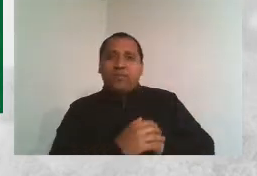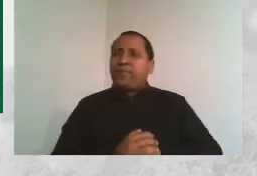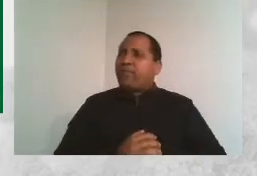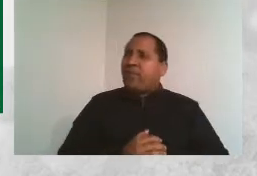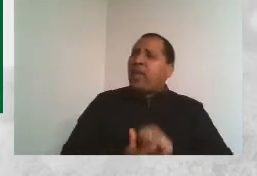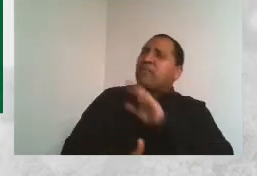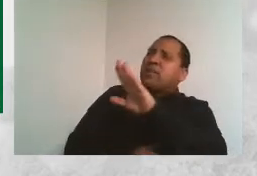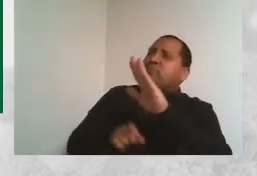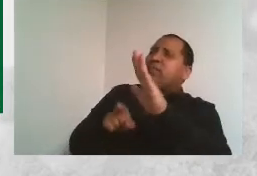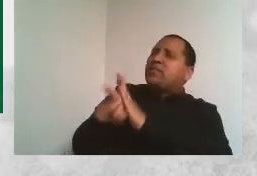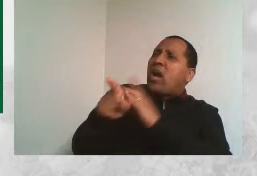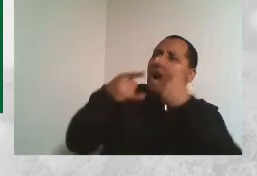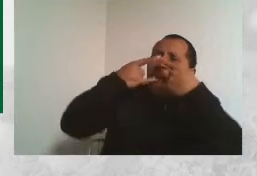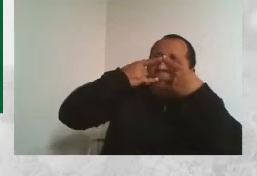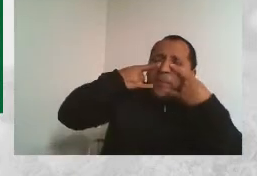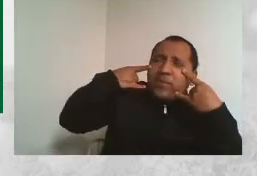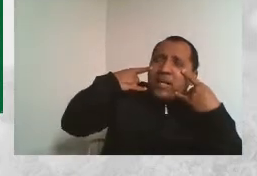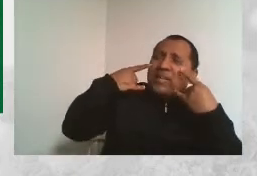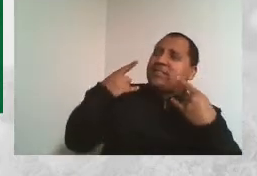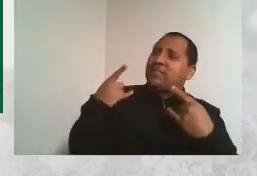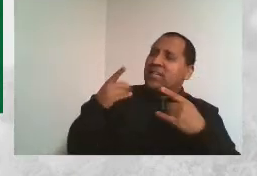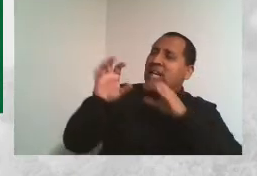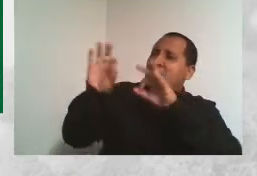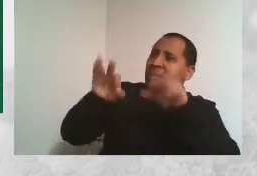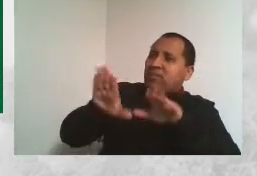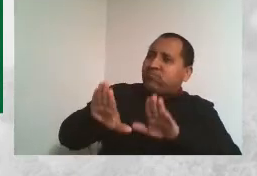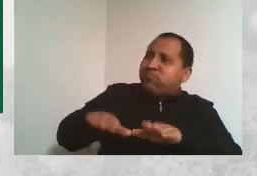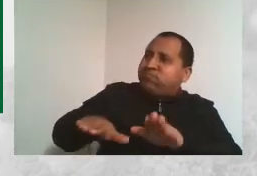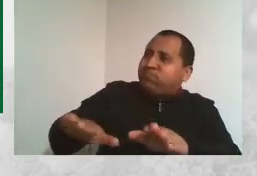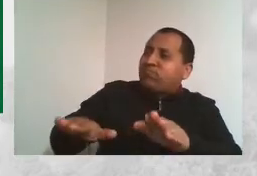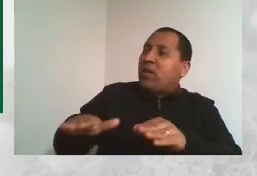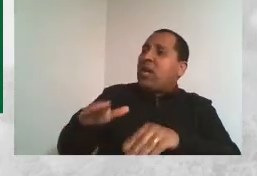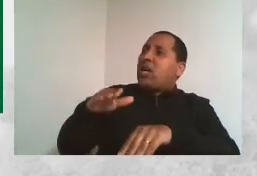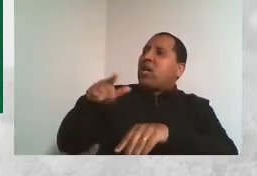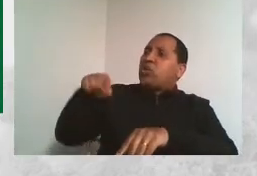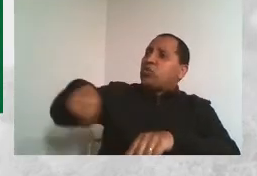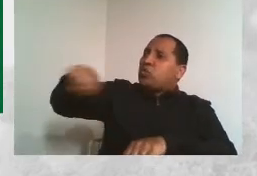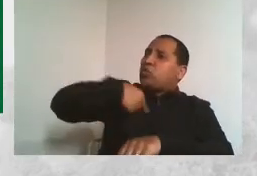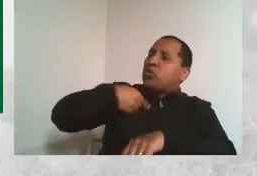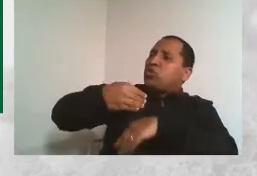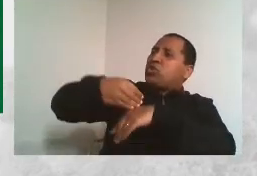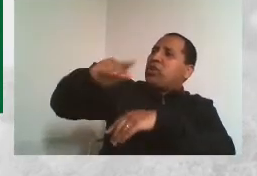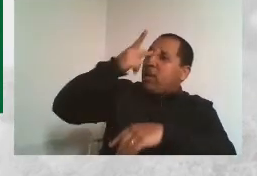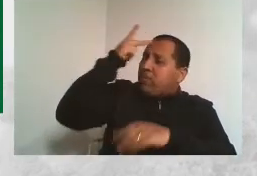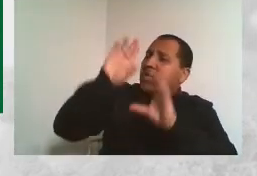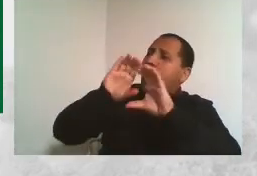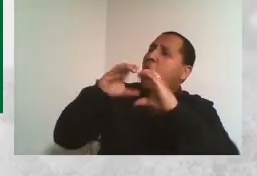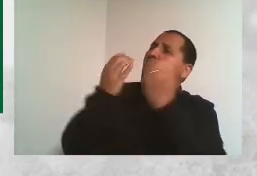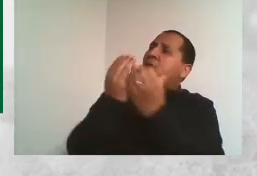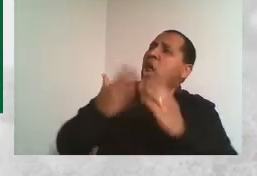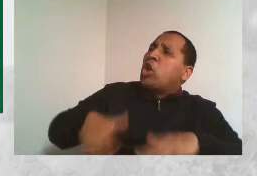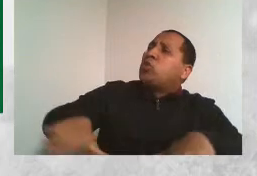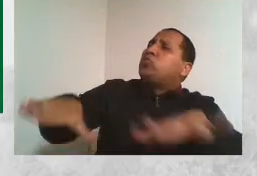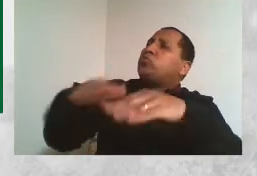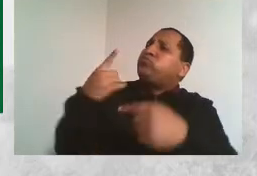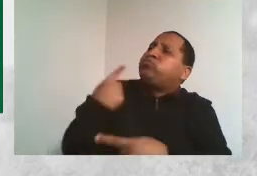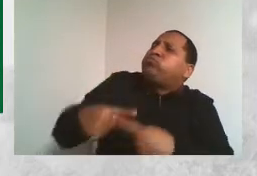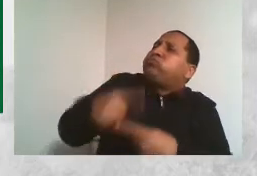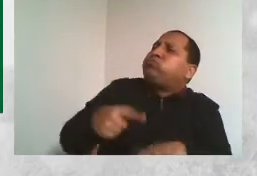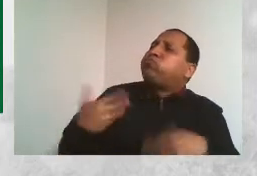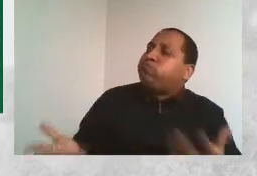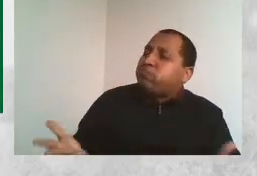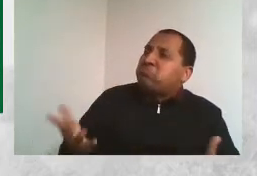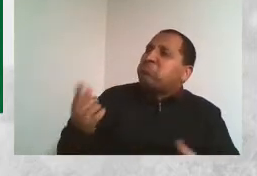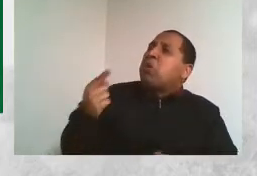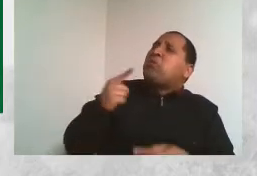máscaras feitas em tecido passaram a ser recomendadas para a comunidade em geral? E, nesse sentido, qual